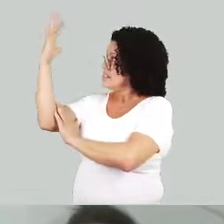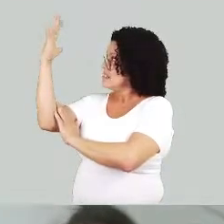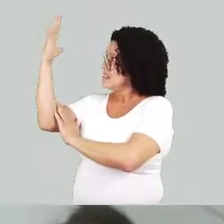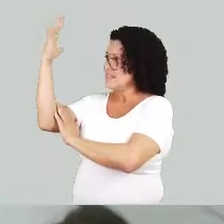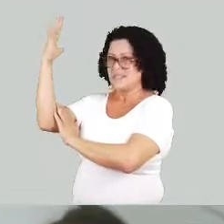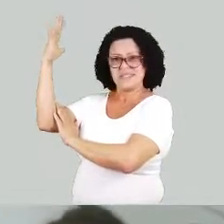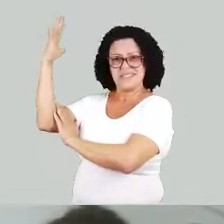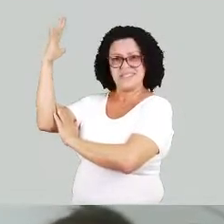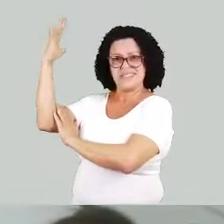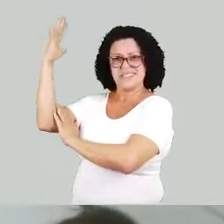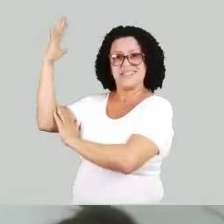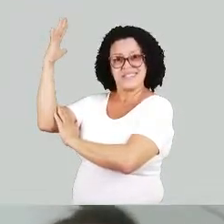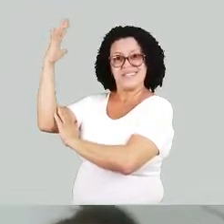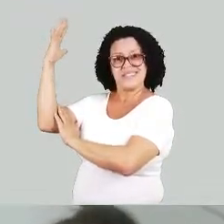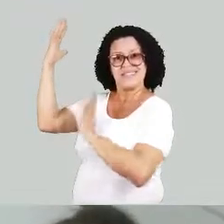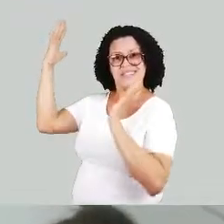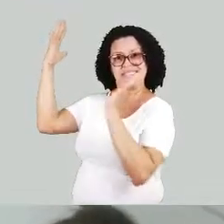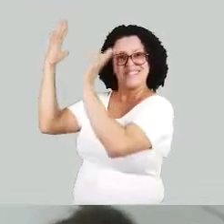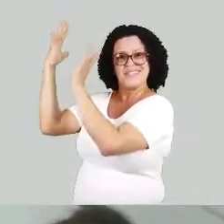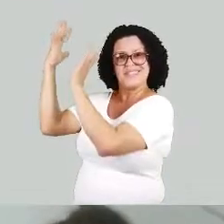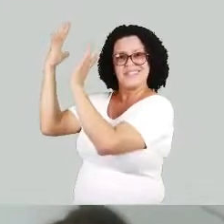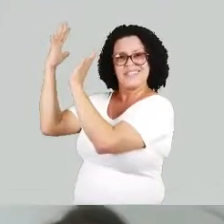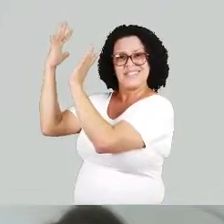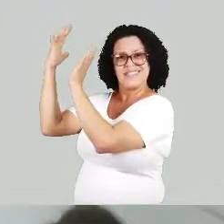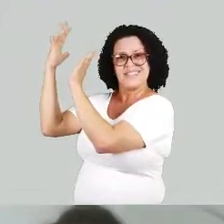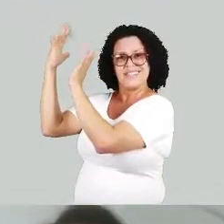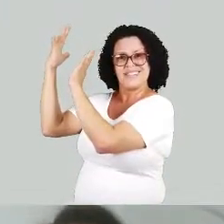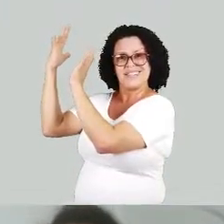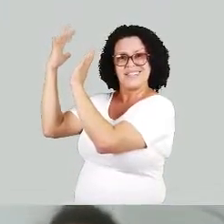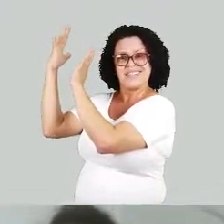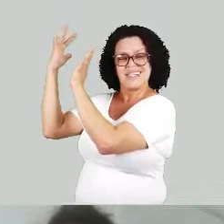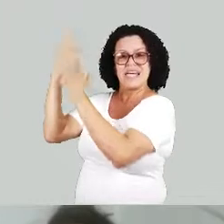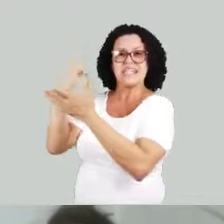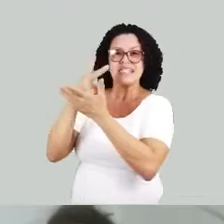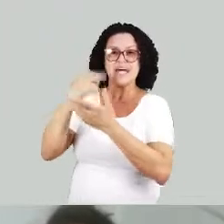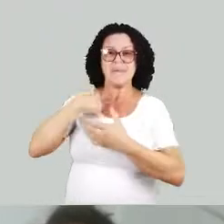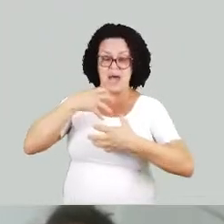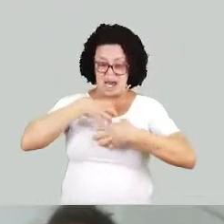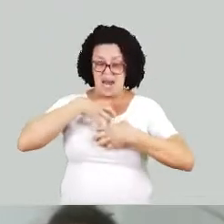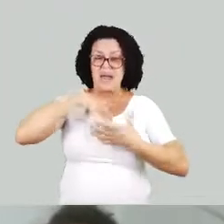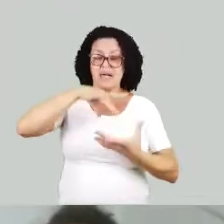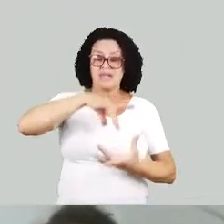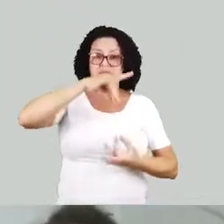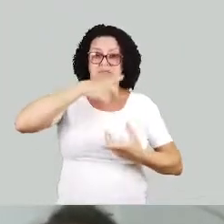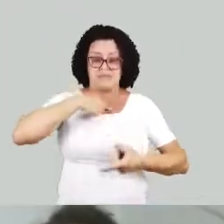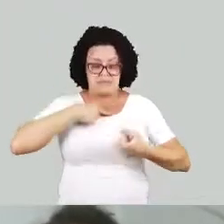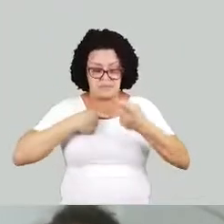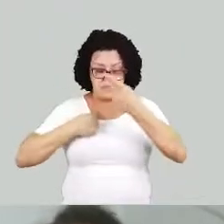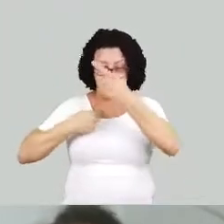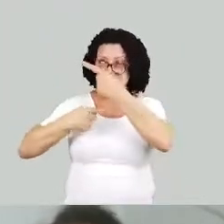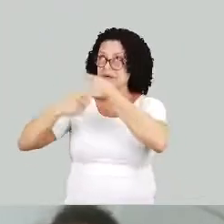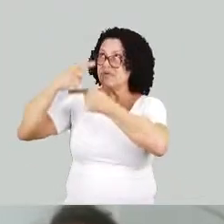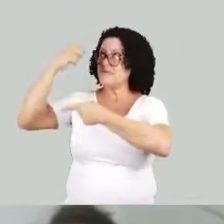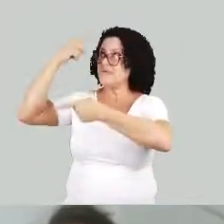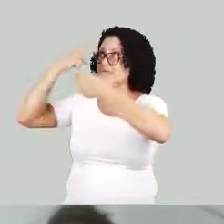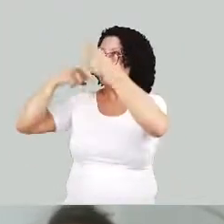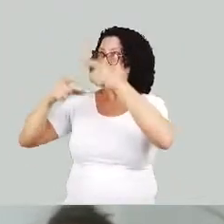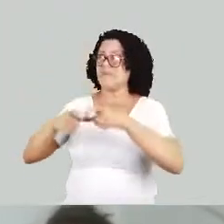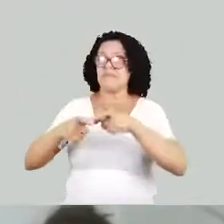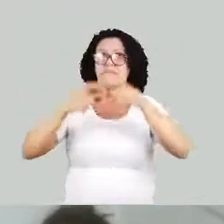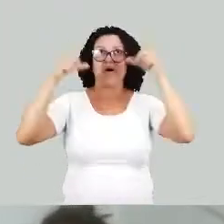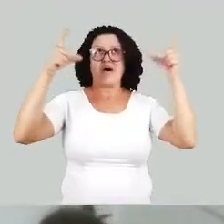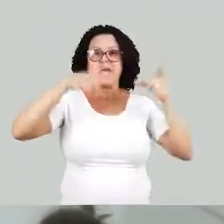as nossas sombras ficam aparentes. Quanto mais espiritualizados nos tornamos, maior